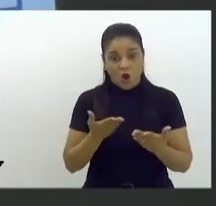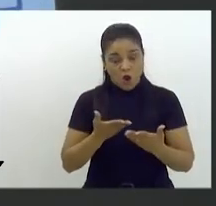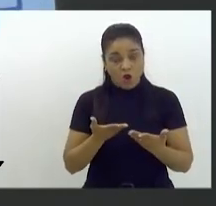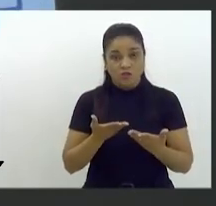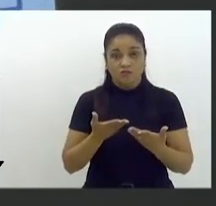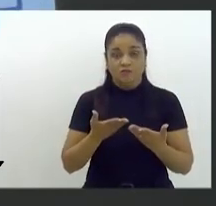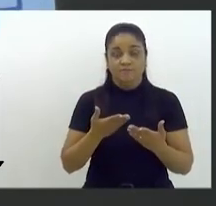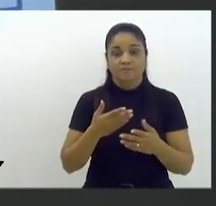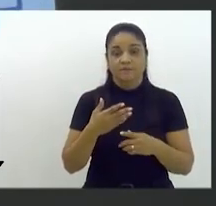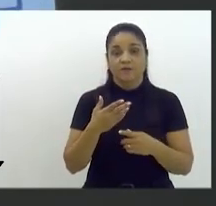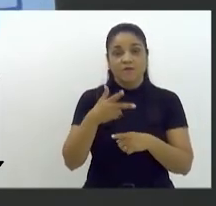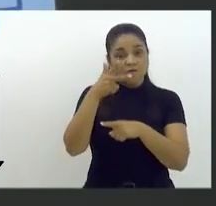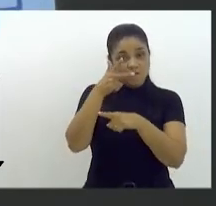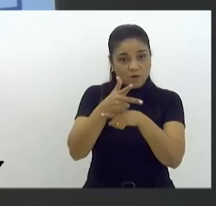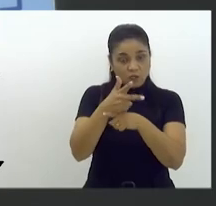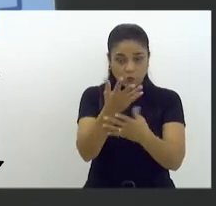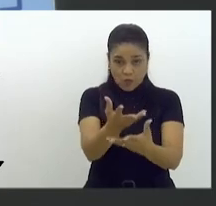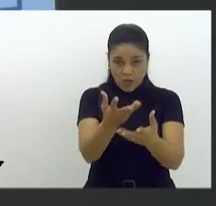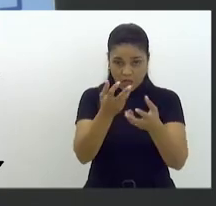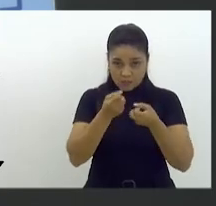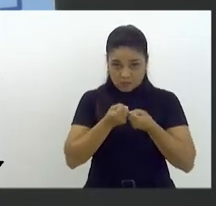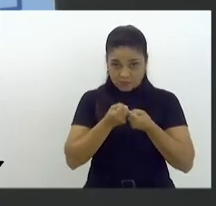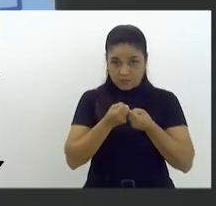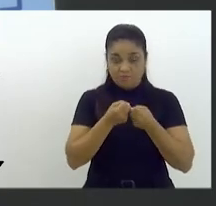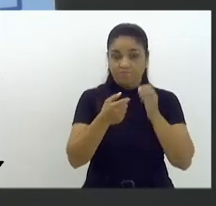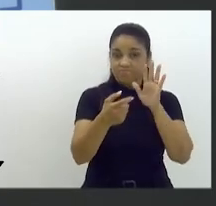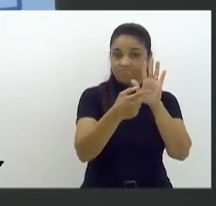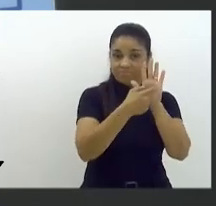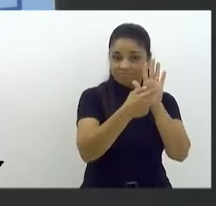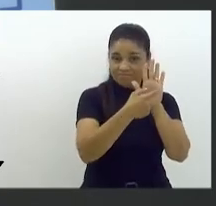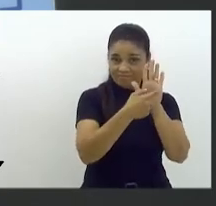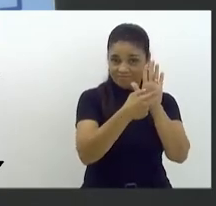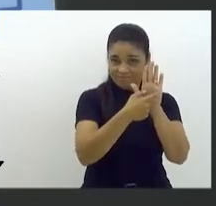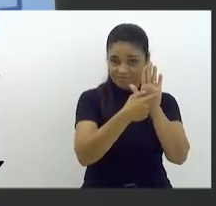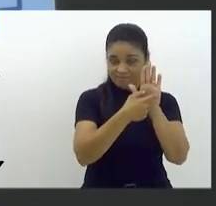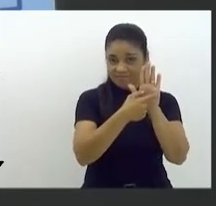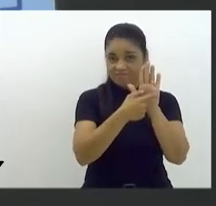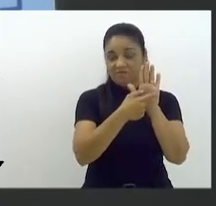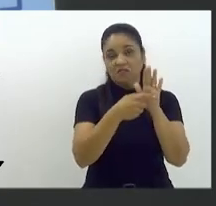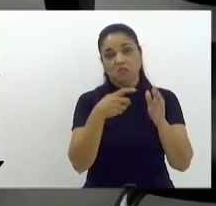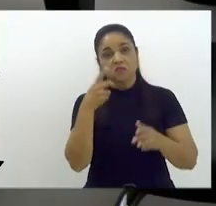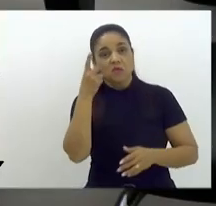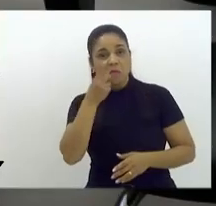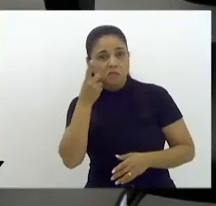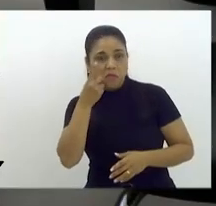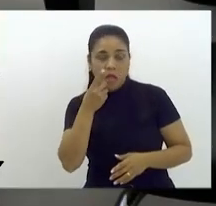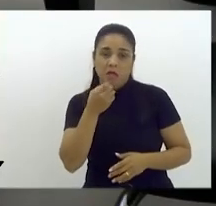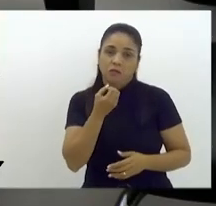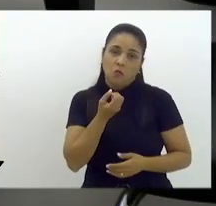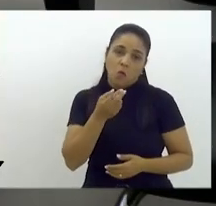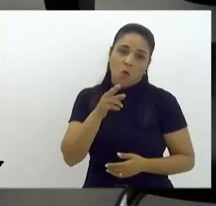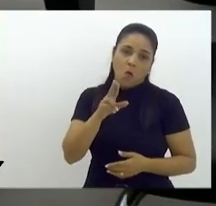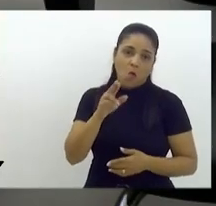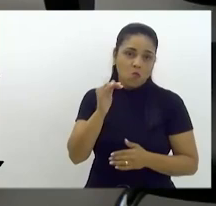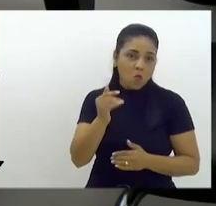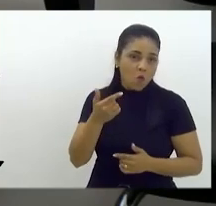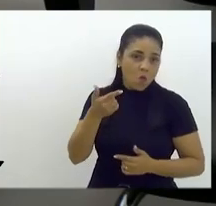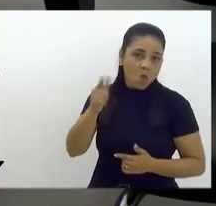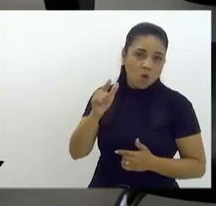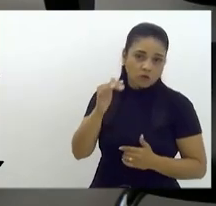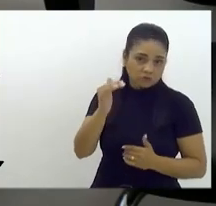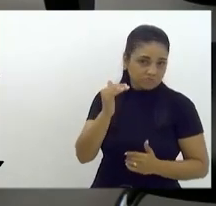um vídeo com inteligência artificial de um podia ser até um de um deputado de uma autoridade para gente